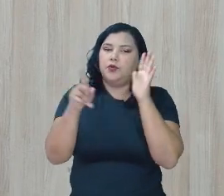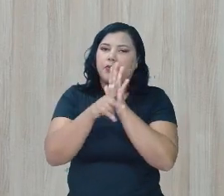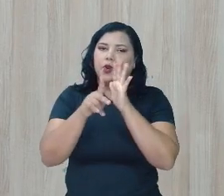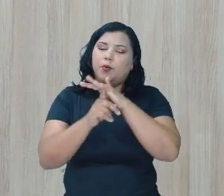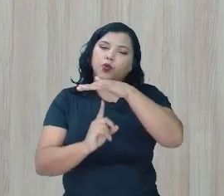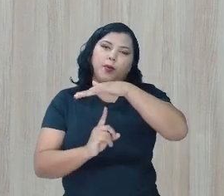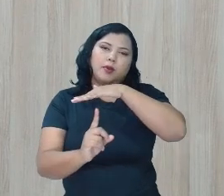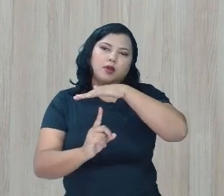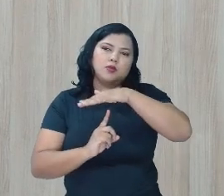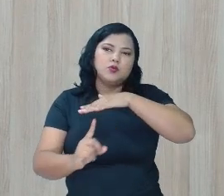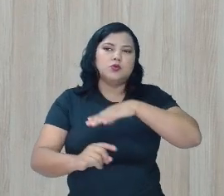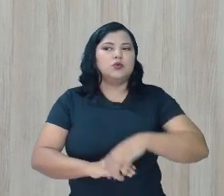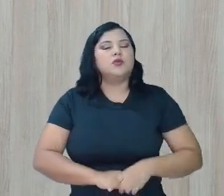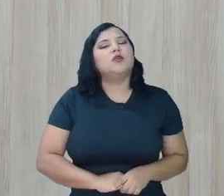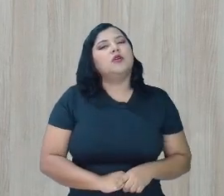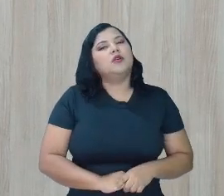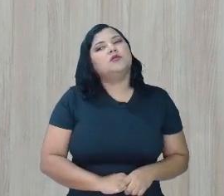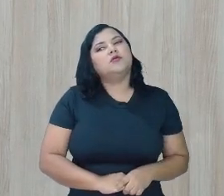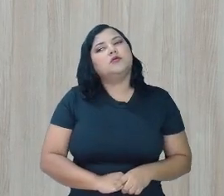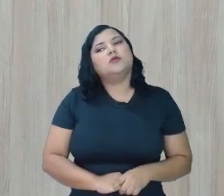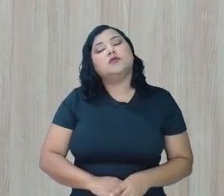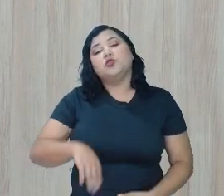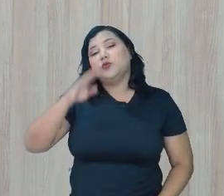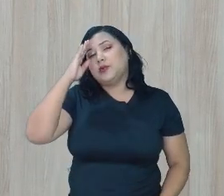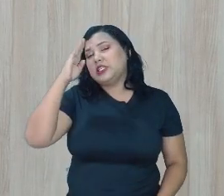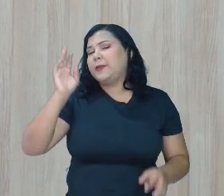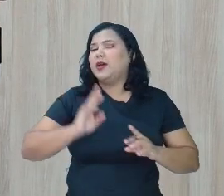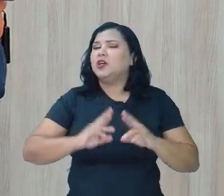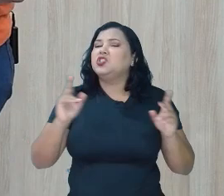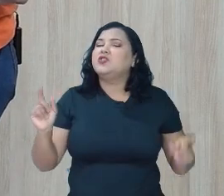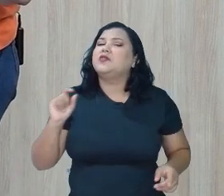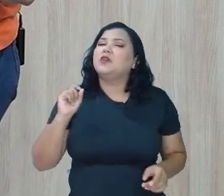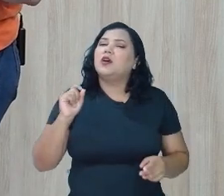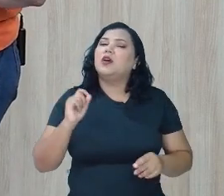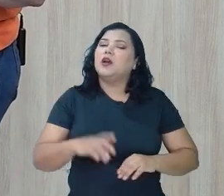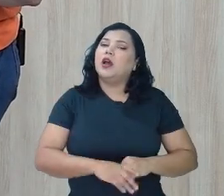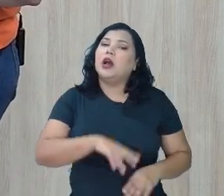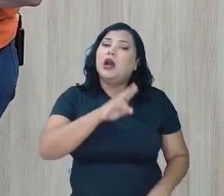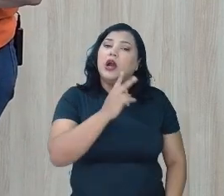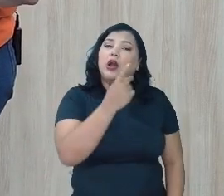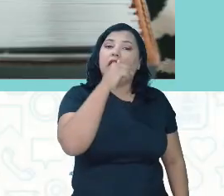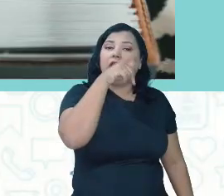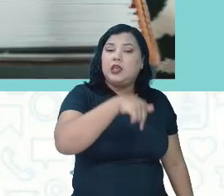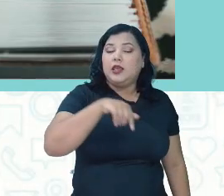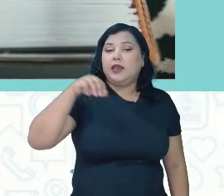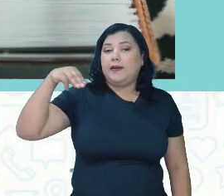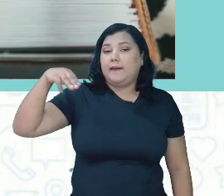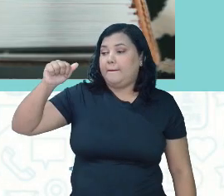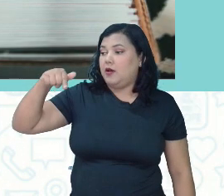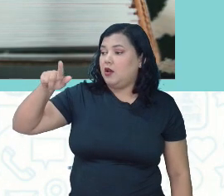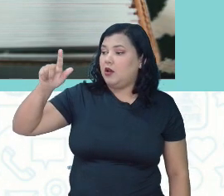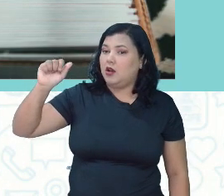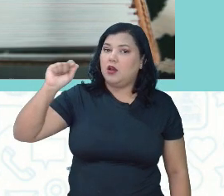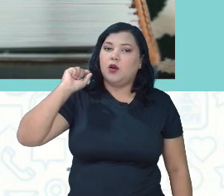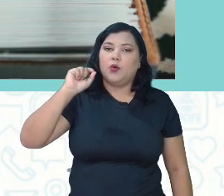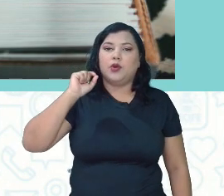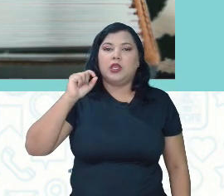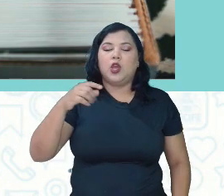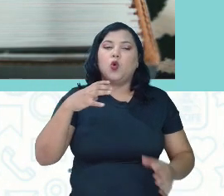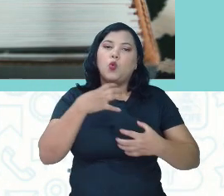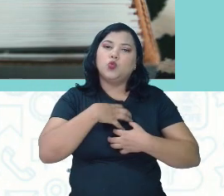dos personagens. As principais diferenças entre HQ e mangá são o estilo